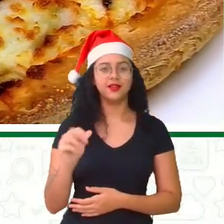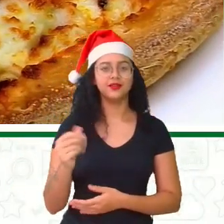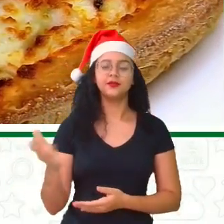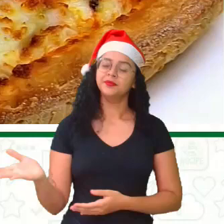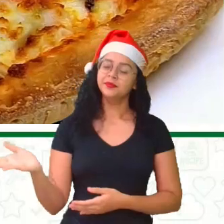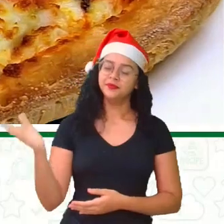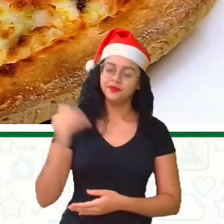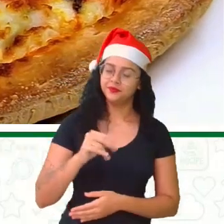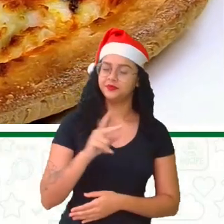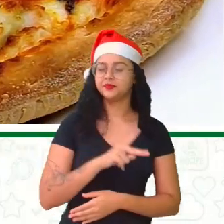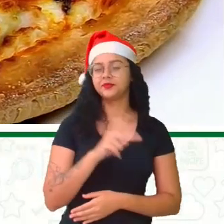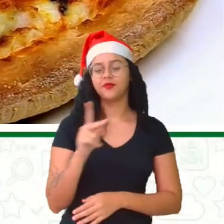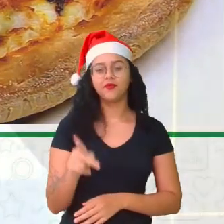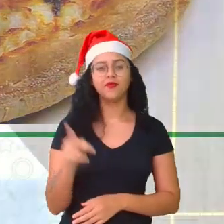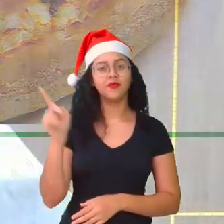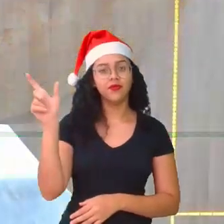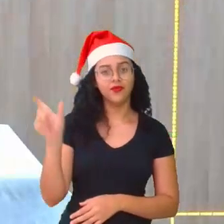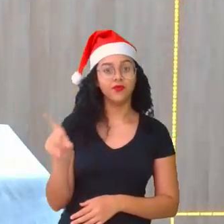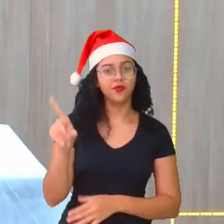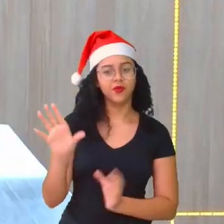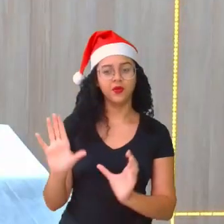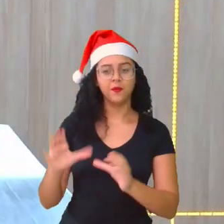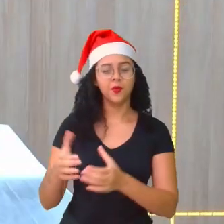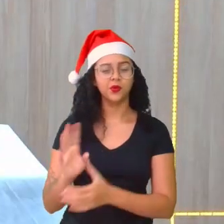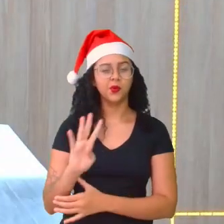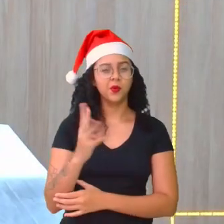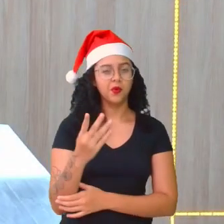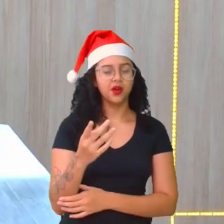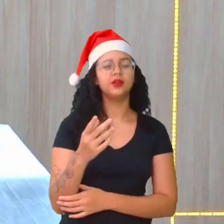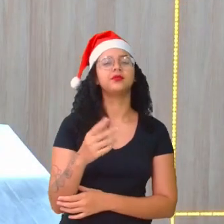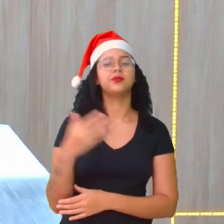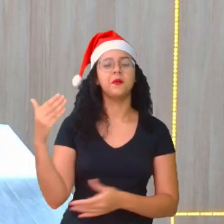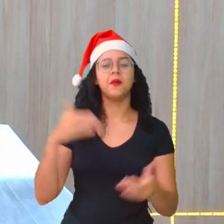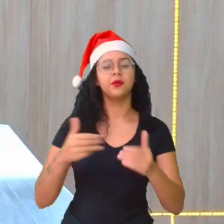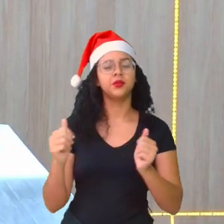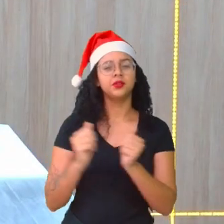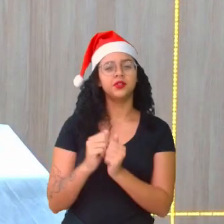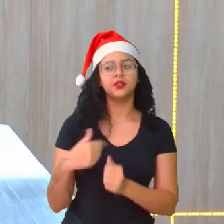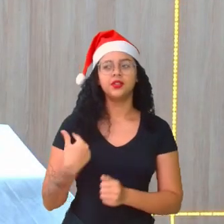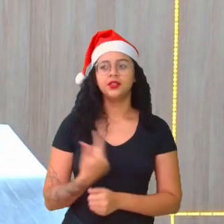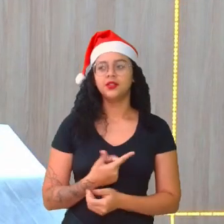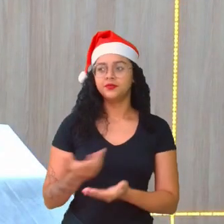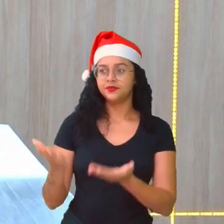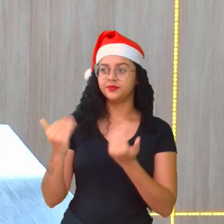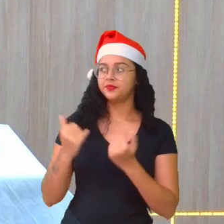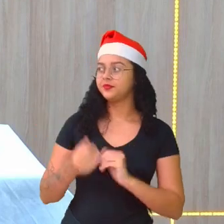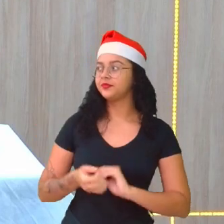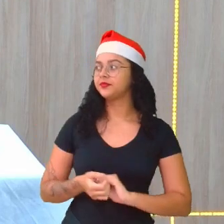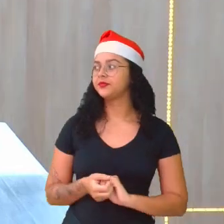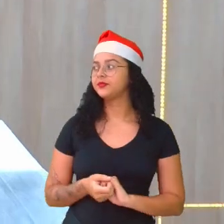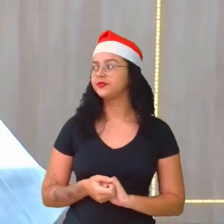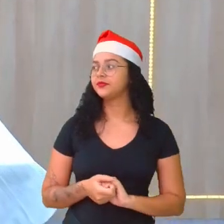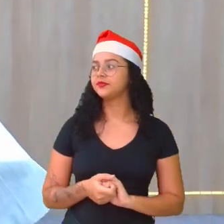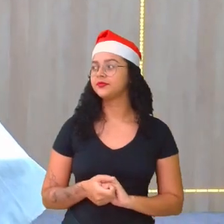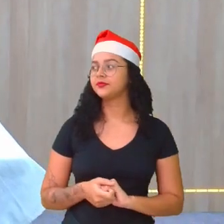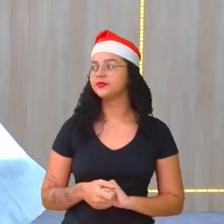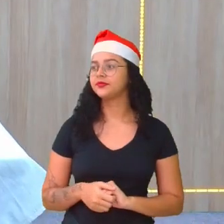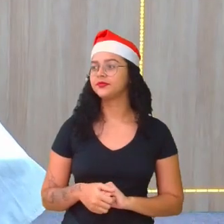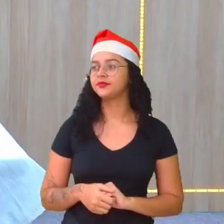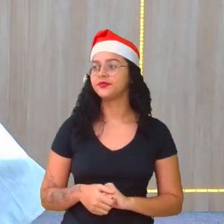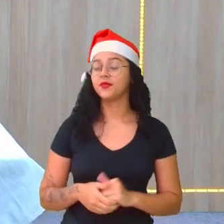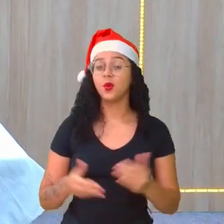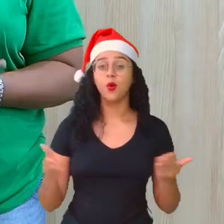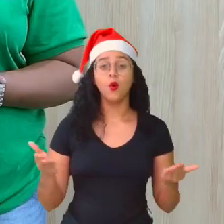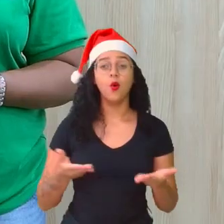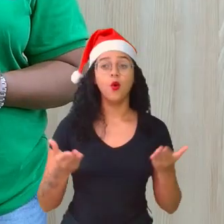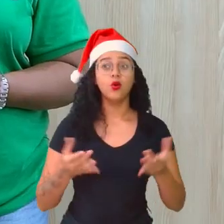embora, professora. Ela é do módulo 4, gente. Ela vai estar participando conosco aqui. Venha-se embora para cá, venha para a mesa aqui. Hoje a mesa de Ricardinho. Eu vim